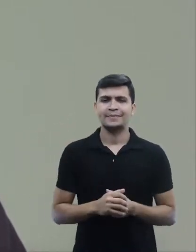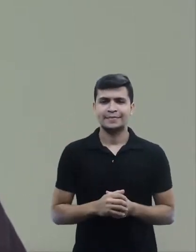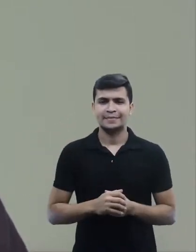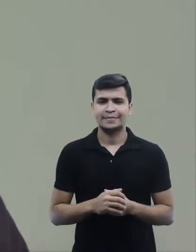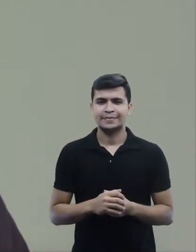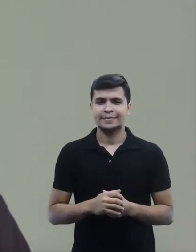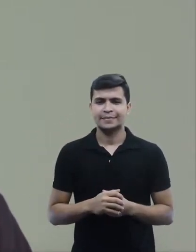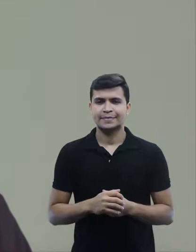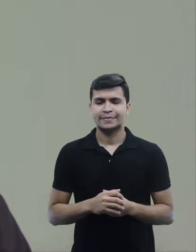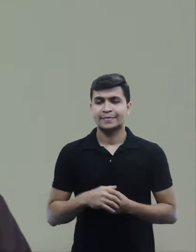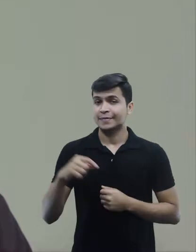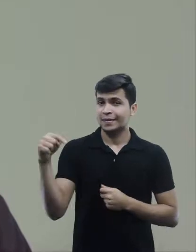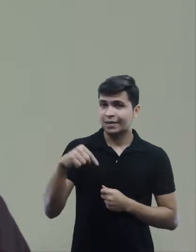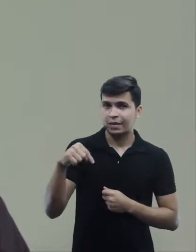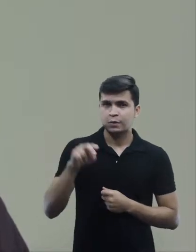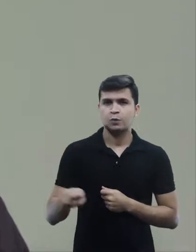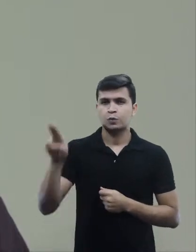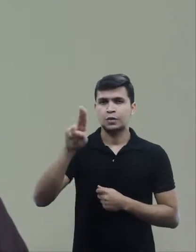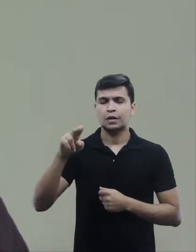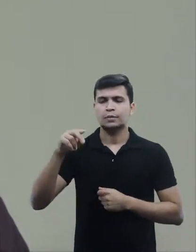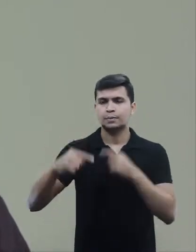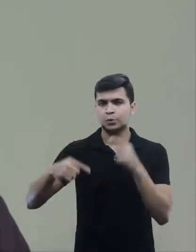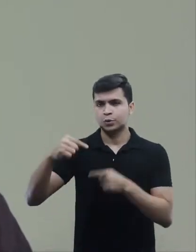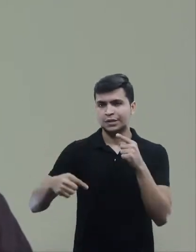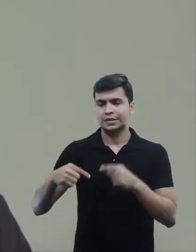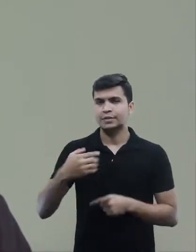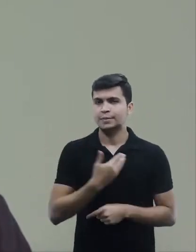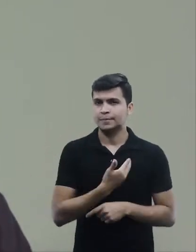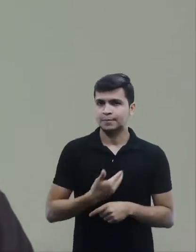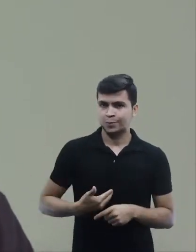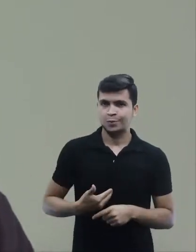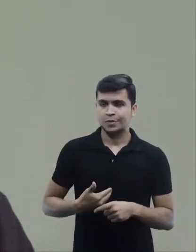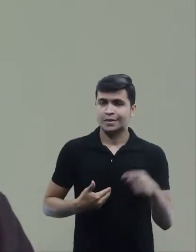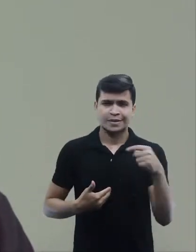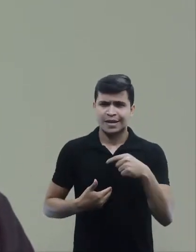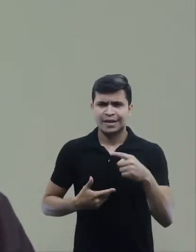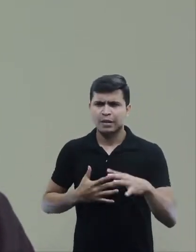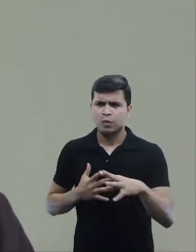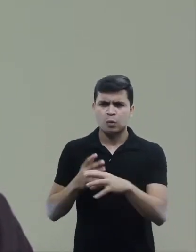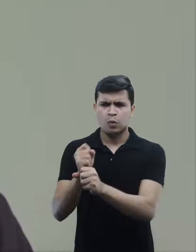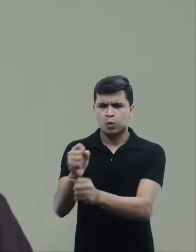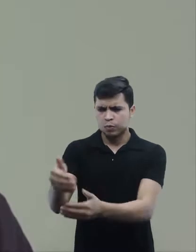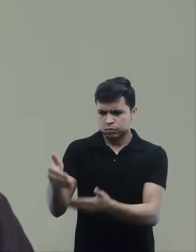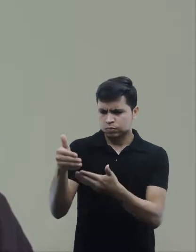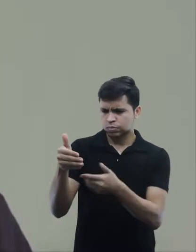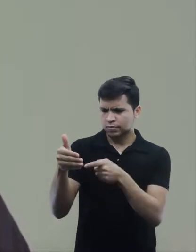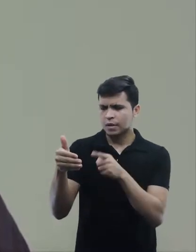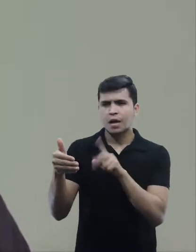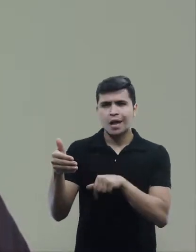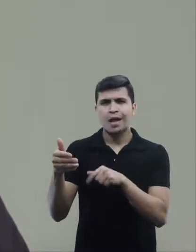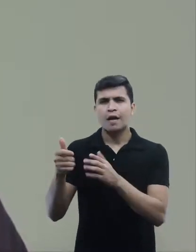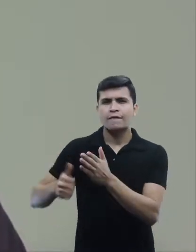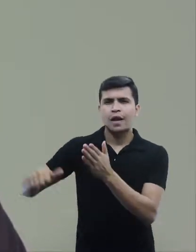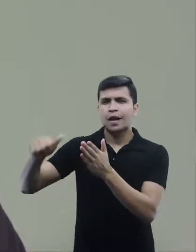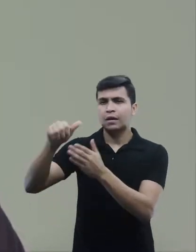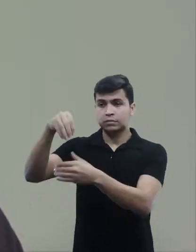singularidades. O instrumento foi concebido para uso em políticas públicas e seus resultados são sempre analisados no nível